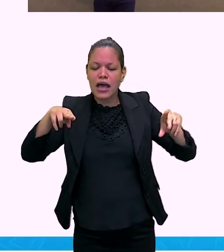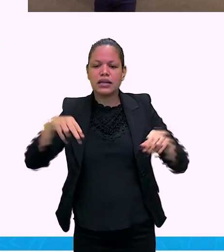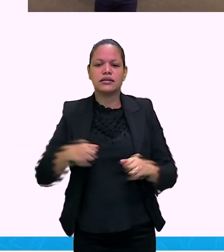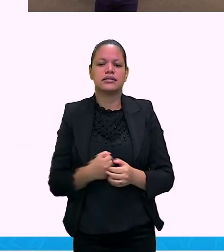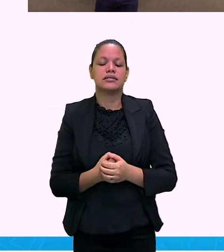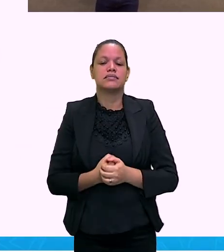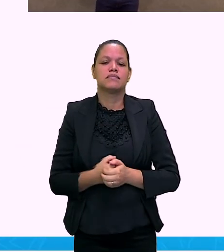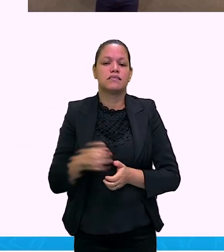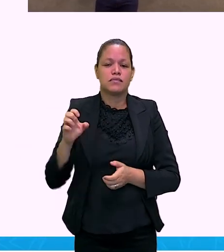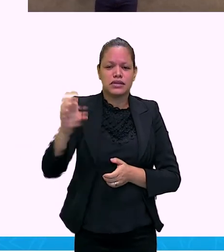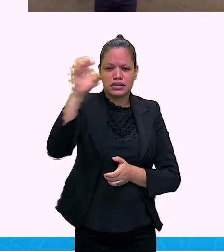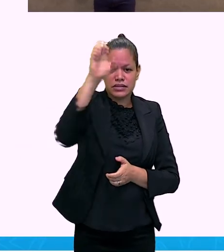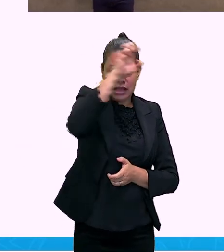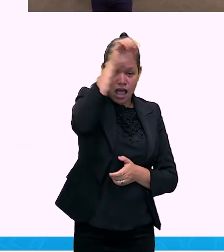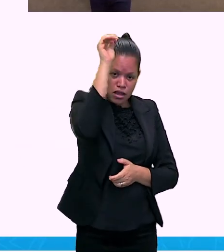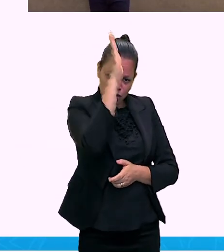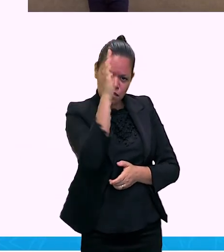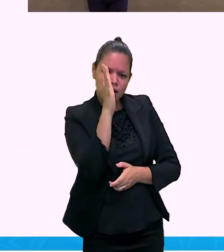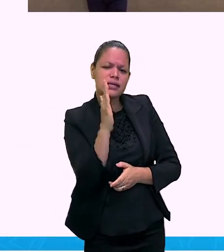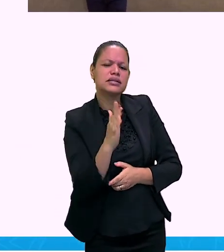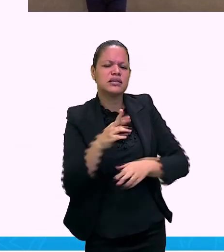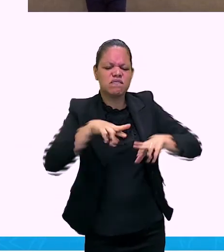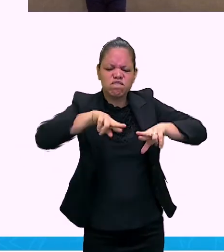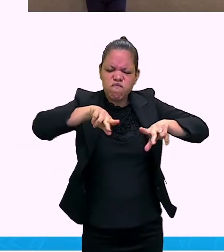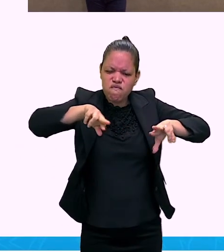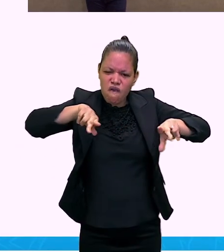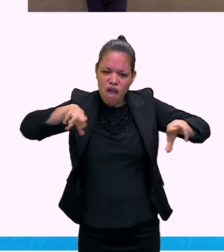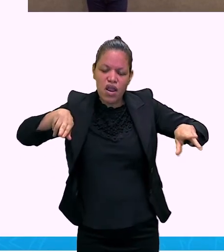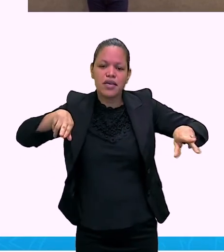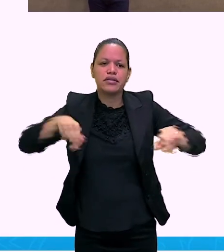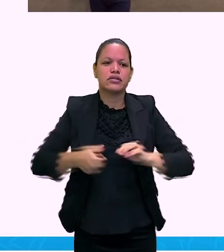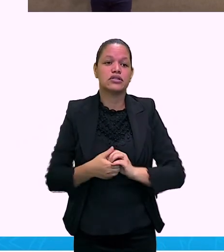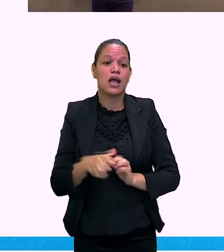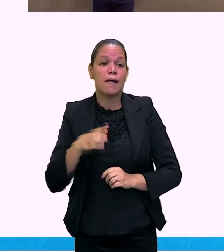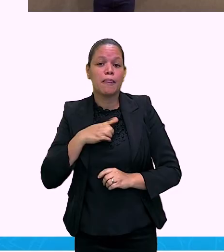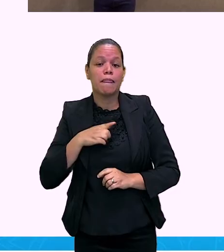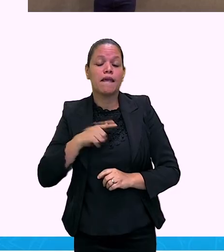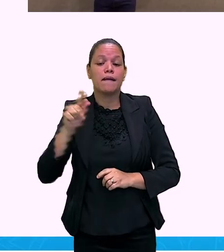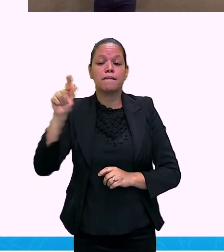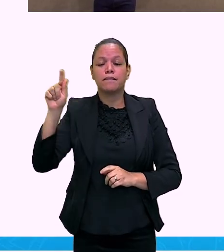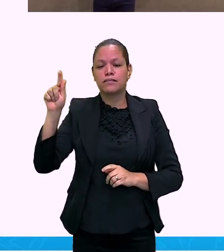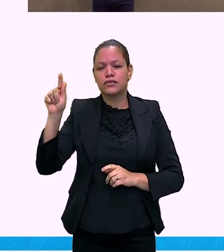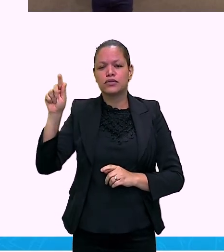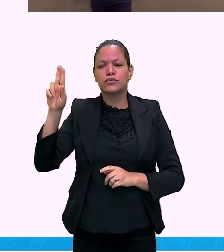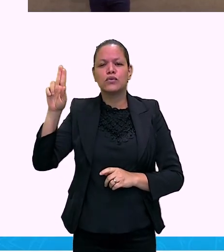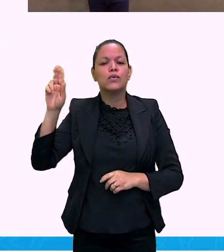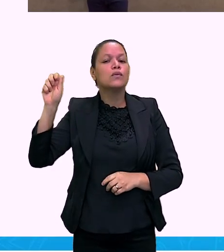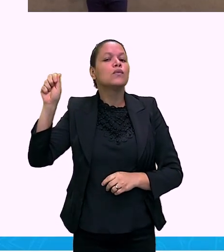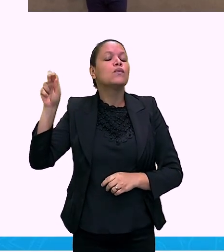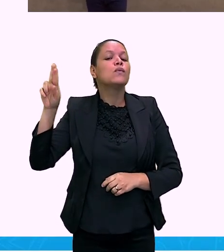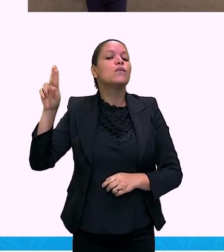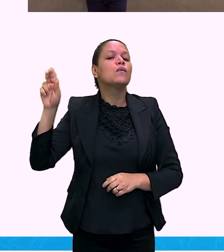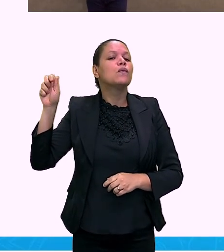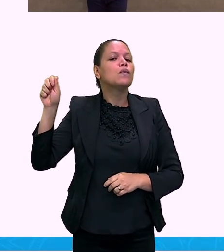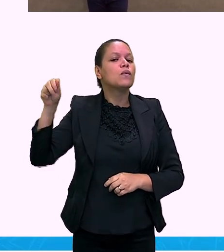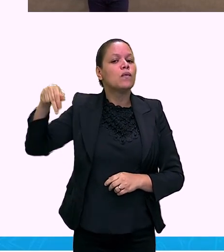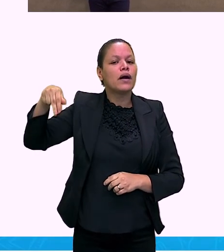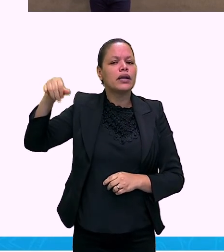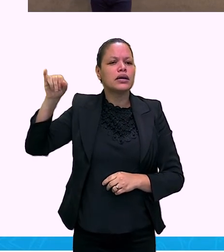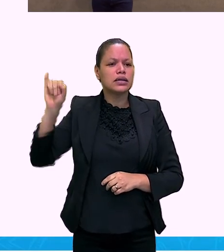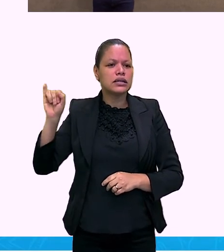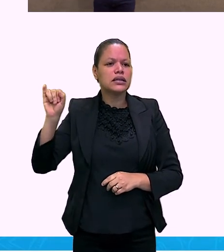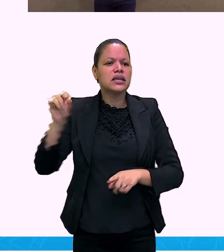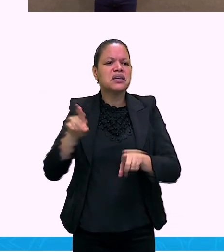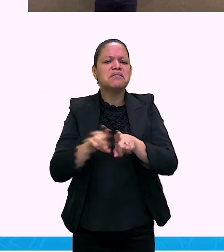Brasil. Então, dentro dessa diversificação das tribos indígenas, nós temos algumas aqui, porque são várias,